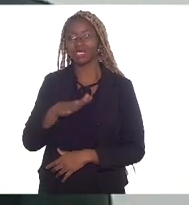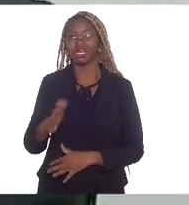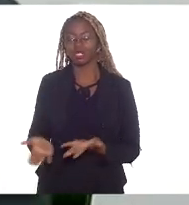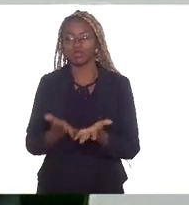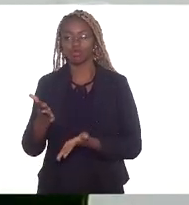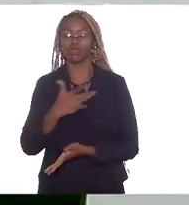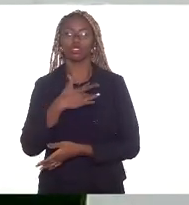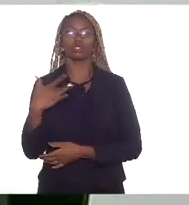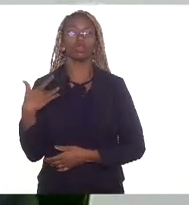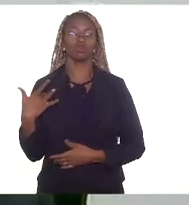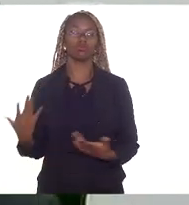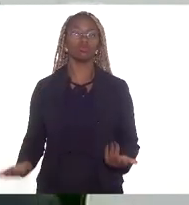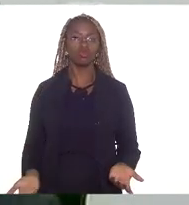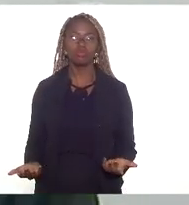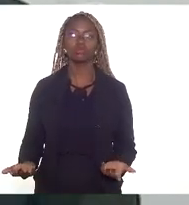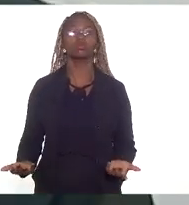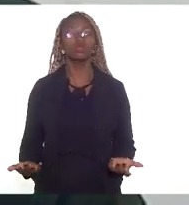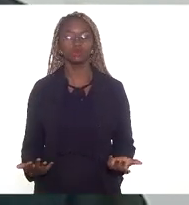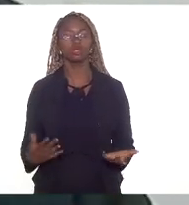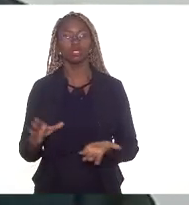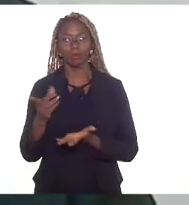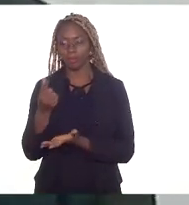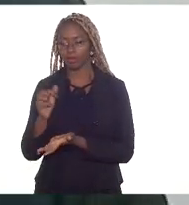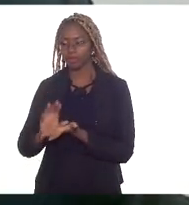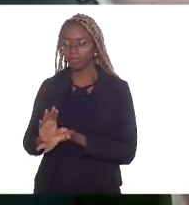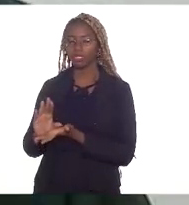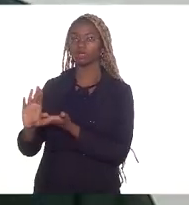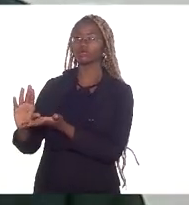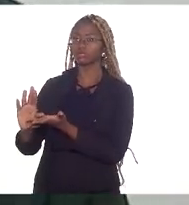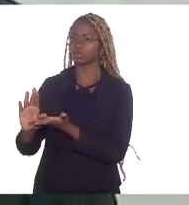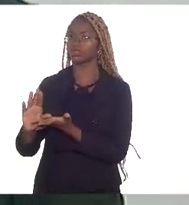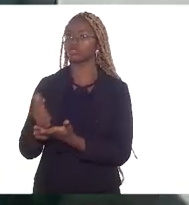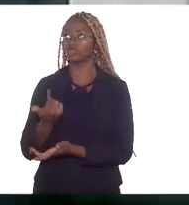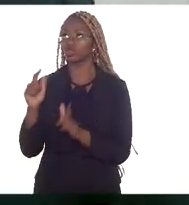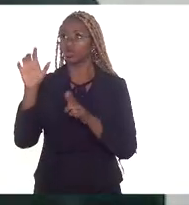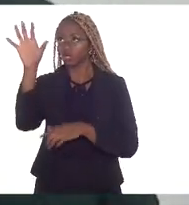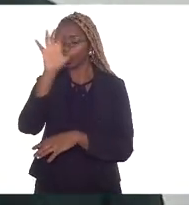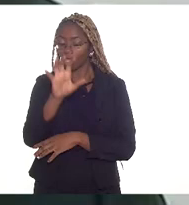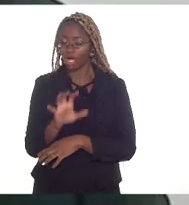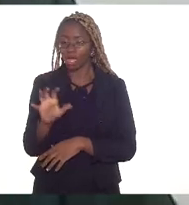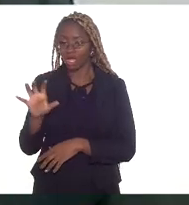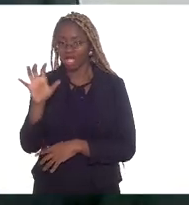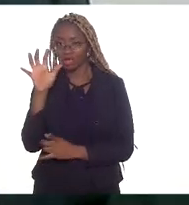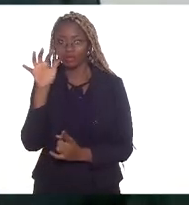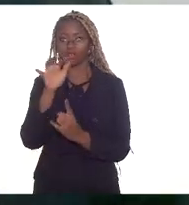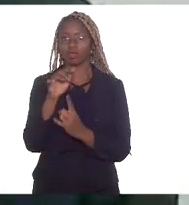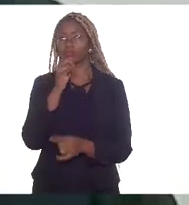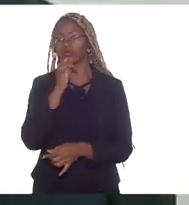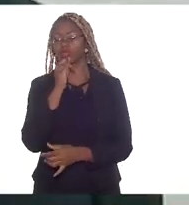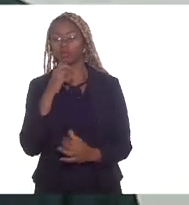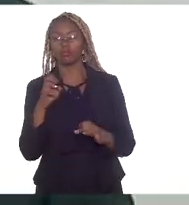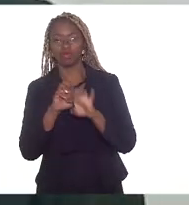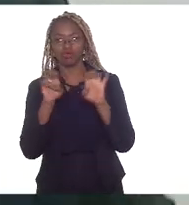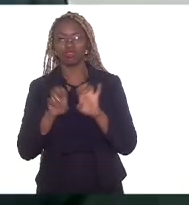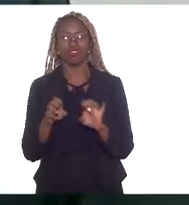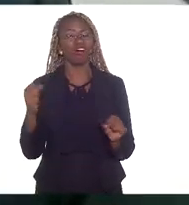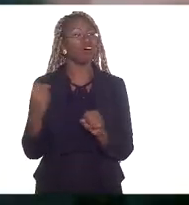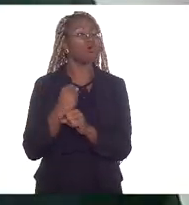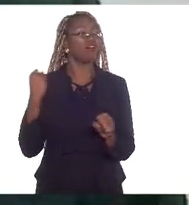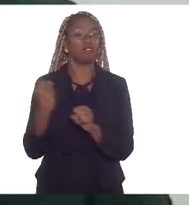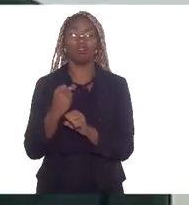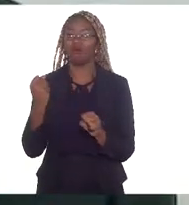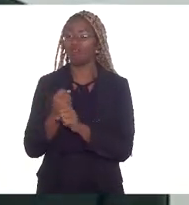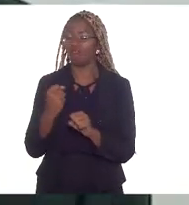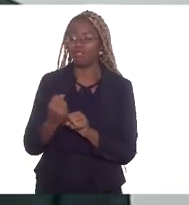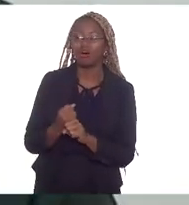possibilidade de que esses recursos sejam investidos em outras áreas impactantes, na área de infraestrutura, na área de obras, na área